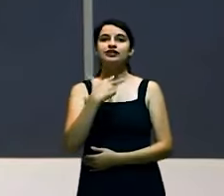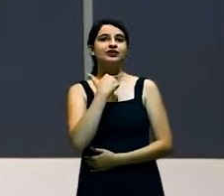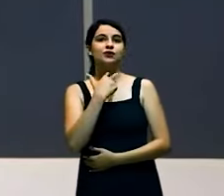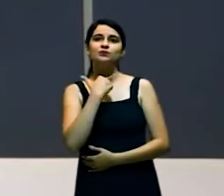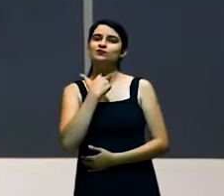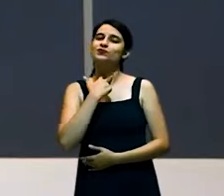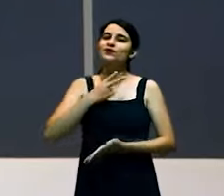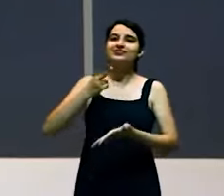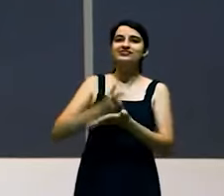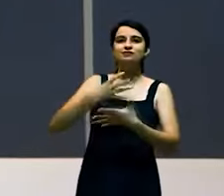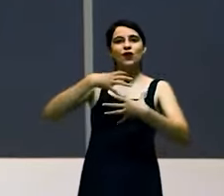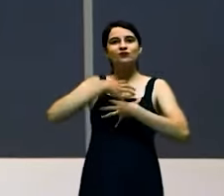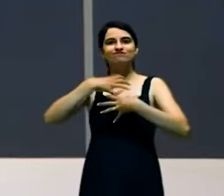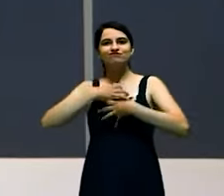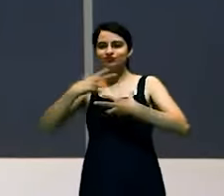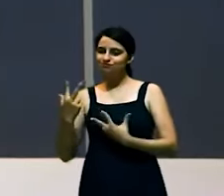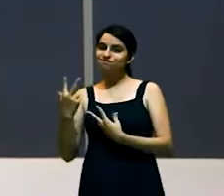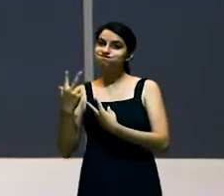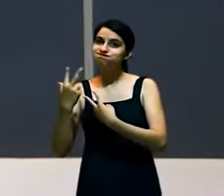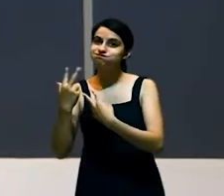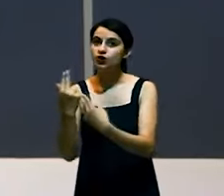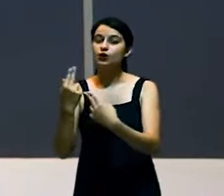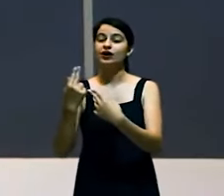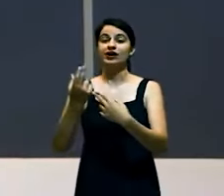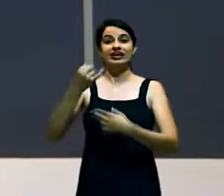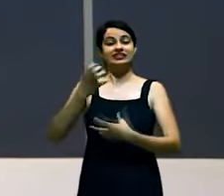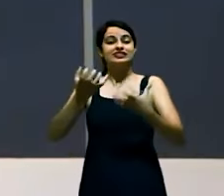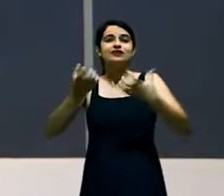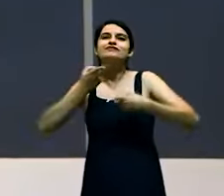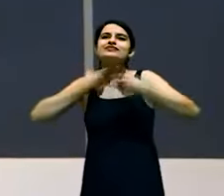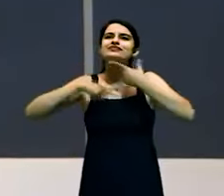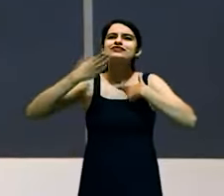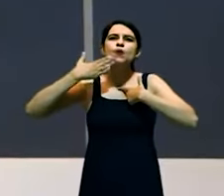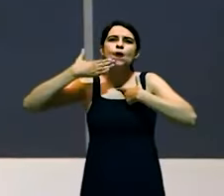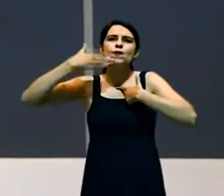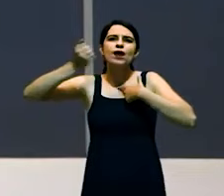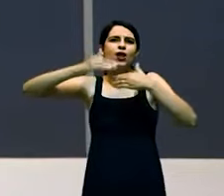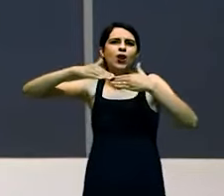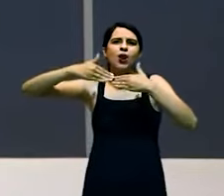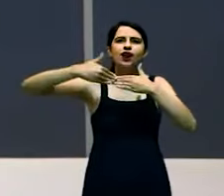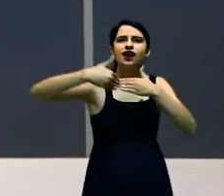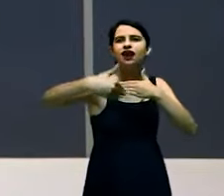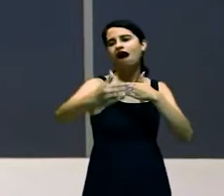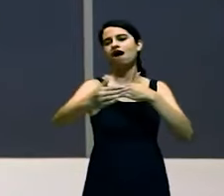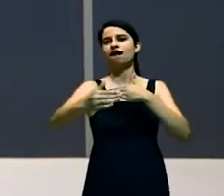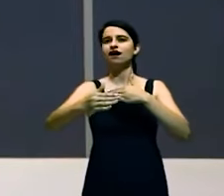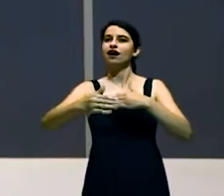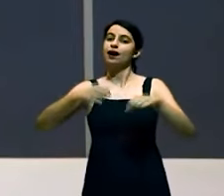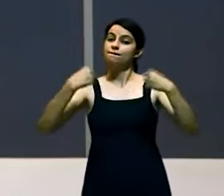preciso mudar. Se eu quero resultados melhores, eu preciso mudar. Um grande exemplo na saúde.